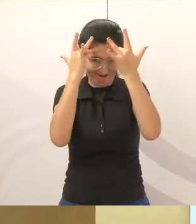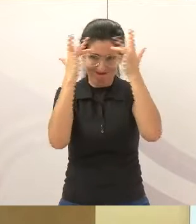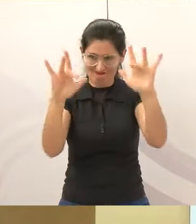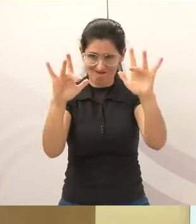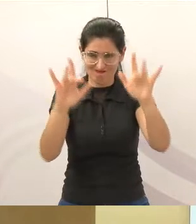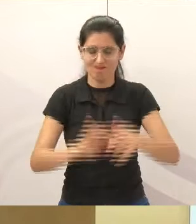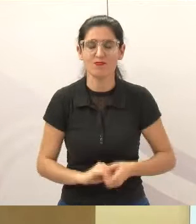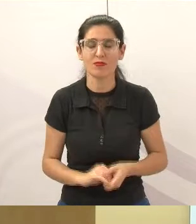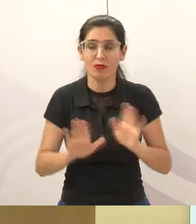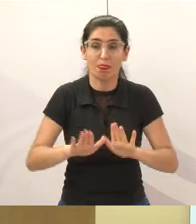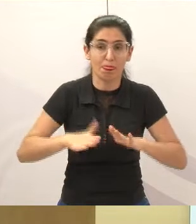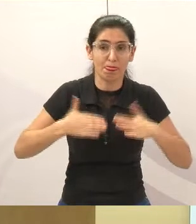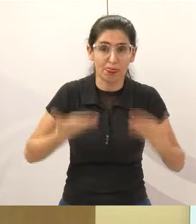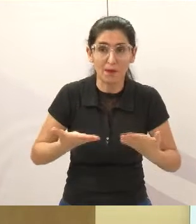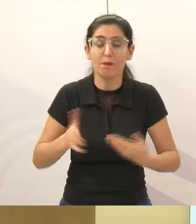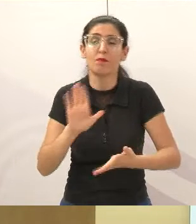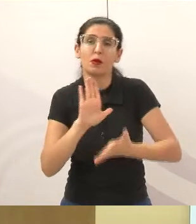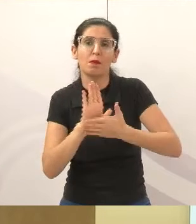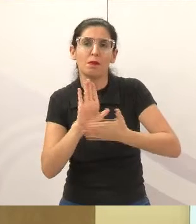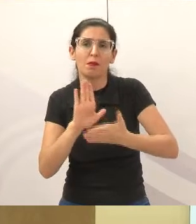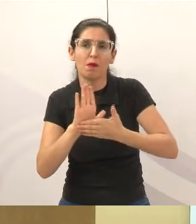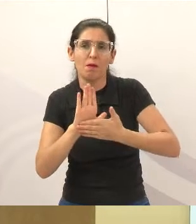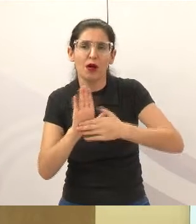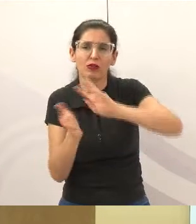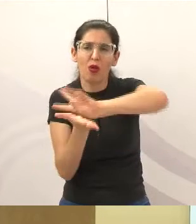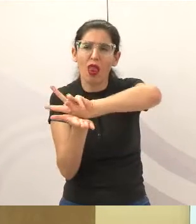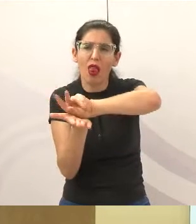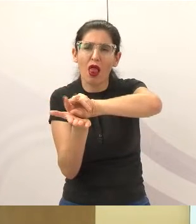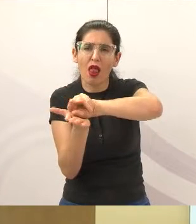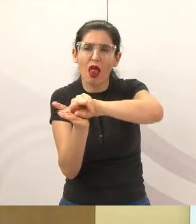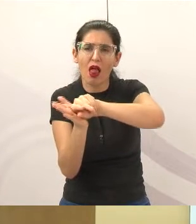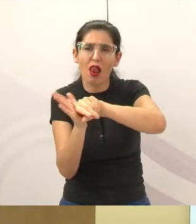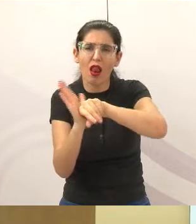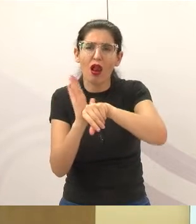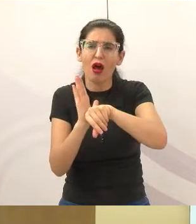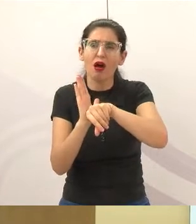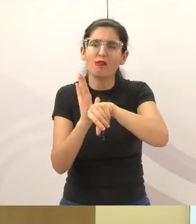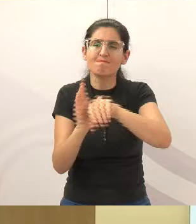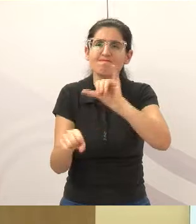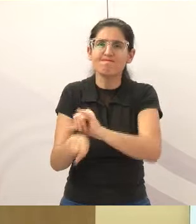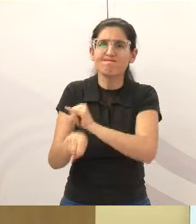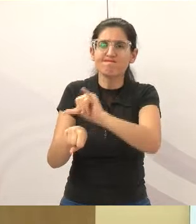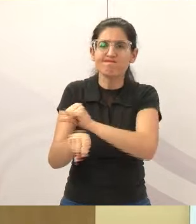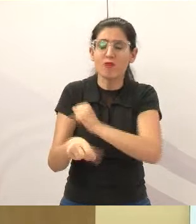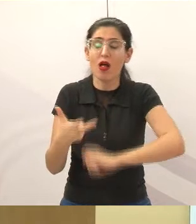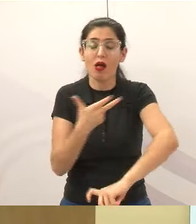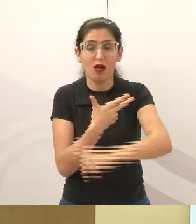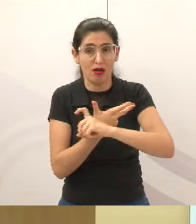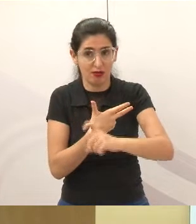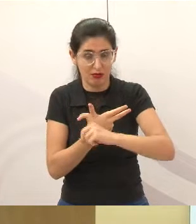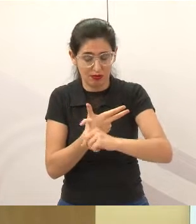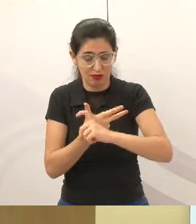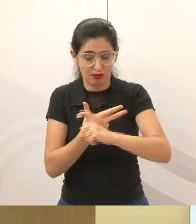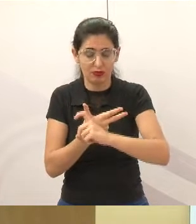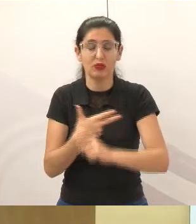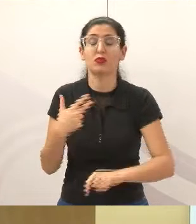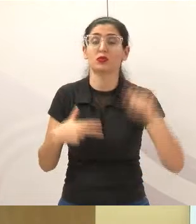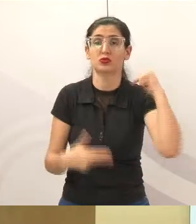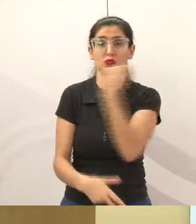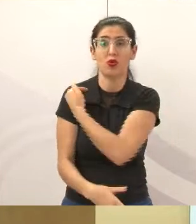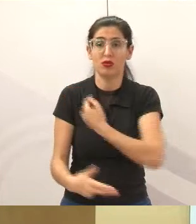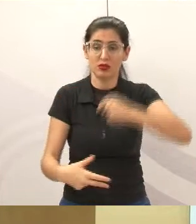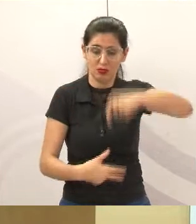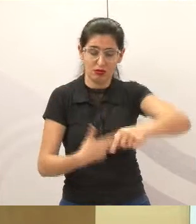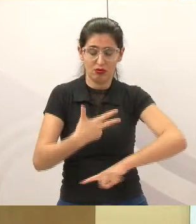Assim, estão sendo propostas diversas iniciativas de diferentes pastas do Executivo e nós, do